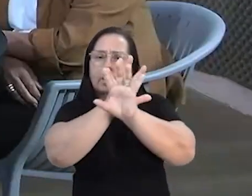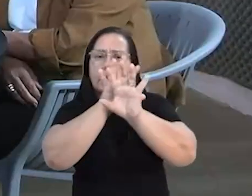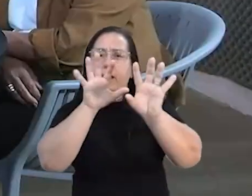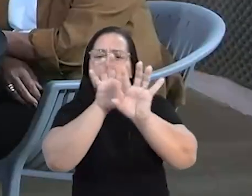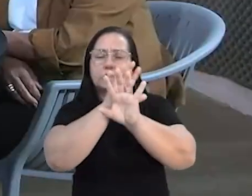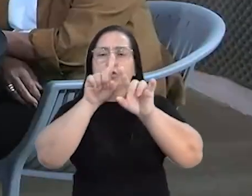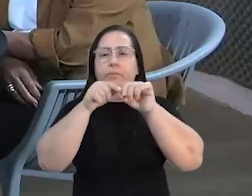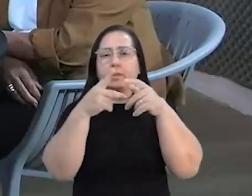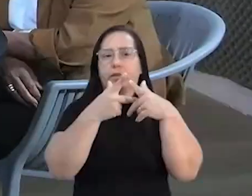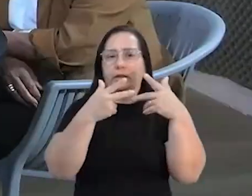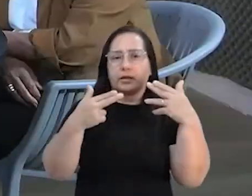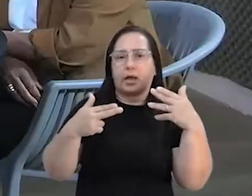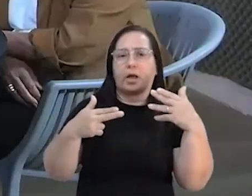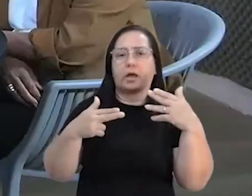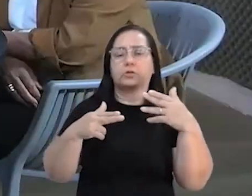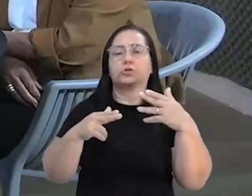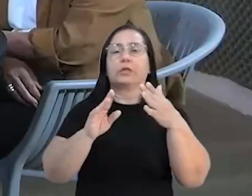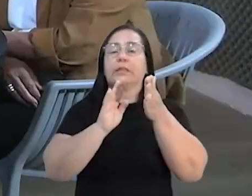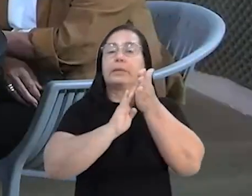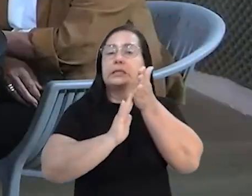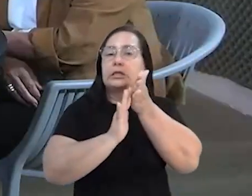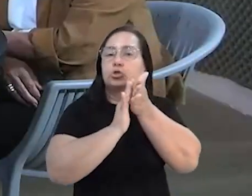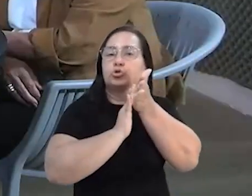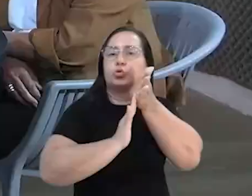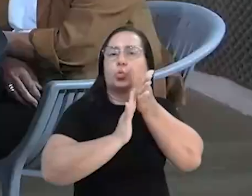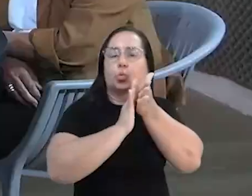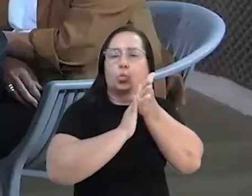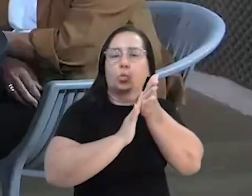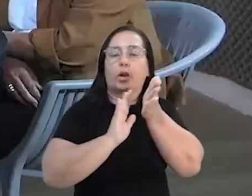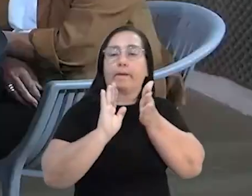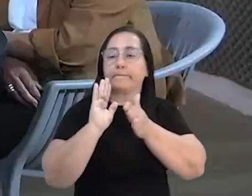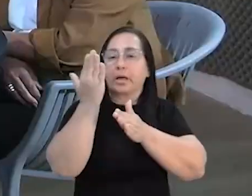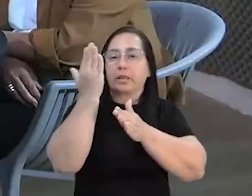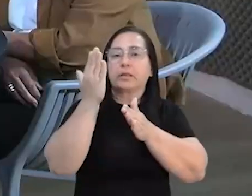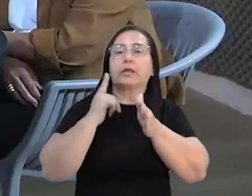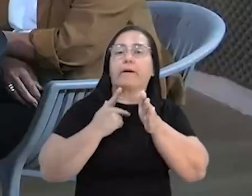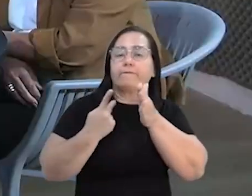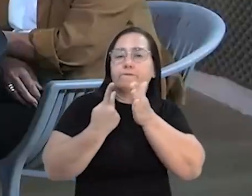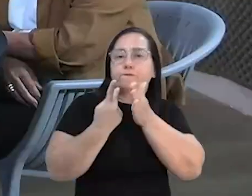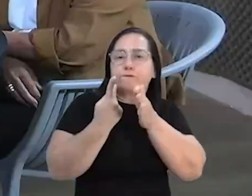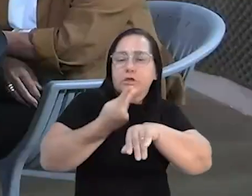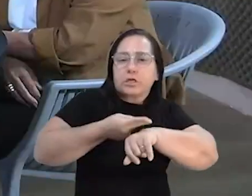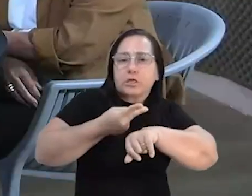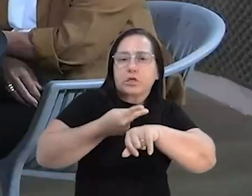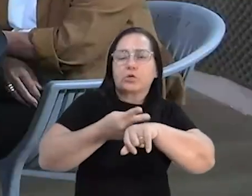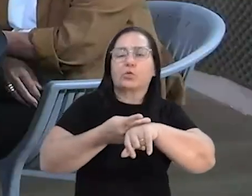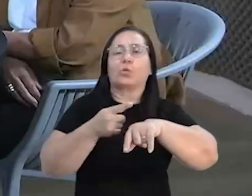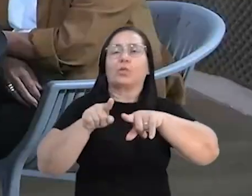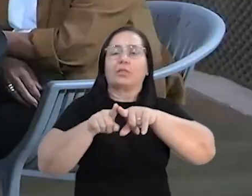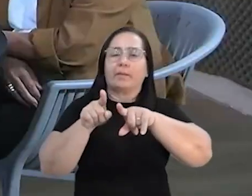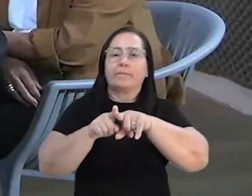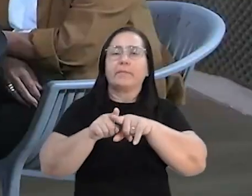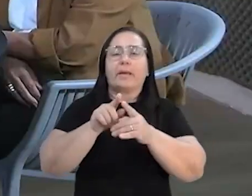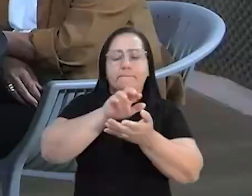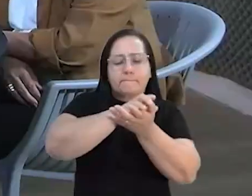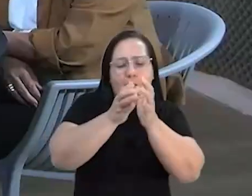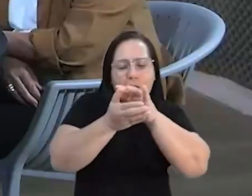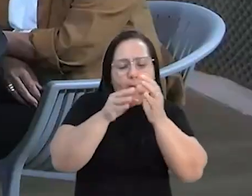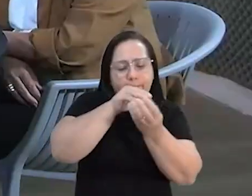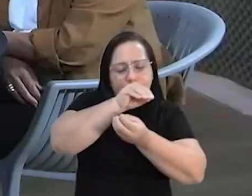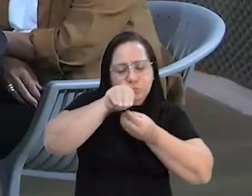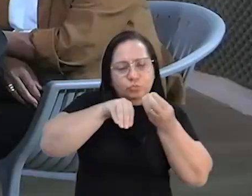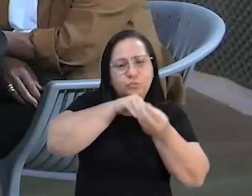entre material, contraste de Textura cor, também. né? Ou seja, a madeira junto com o vidro, o metal junto com o barro,